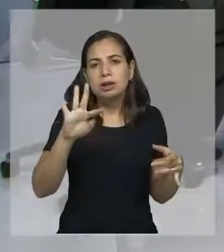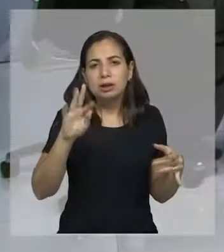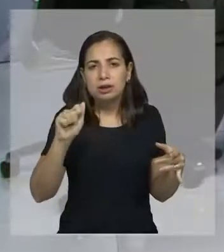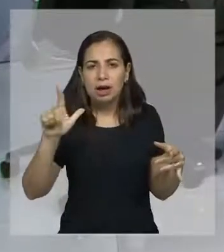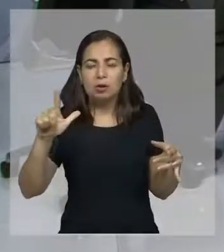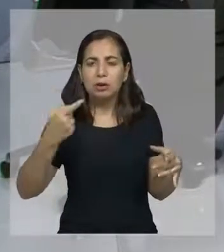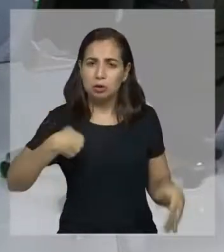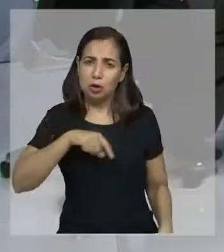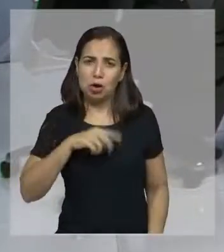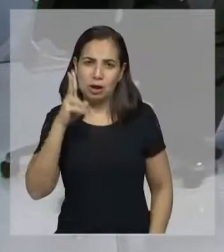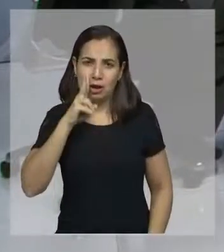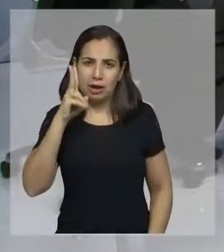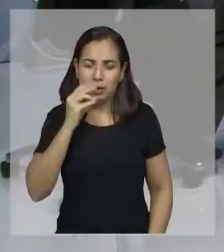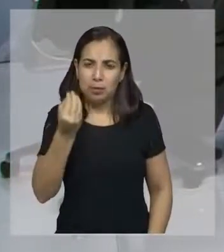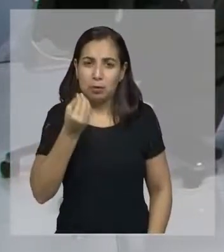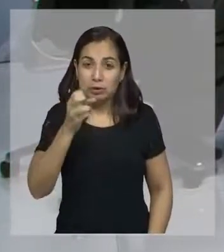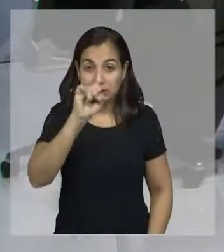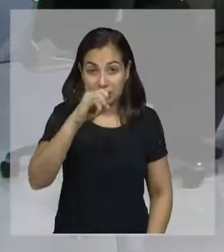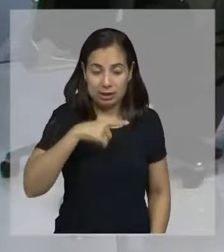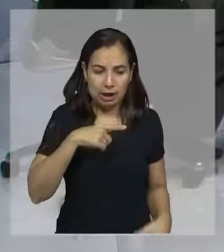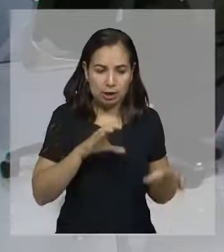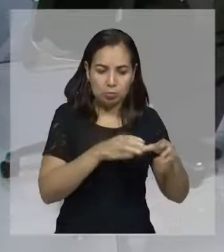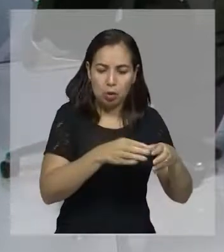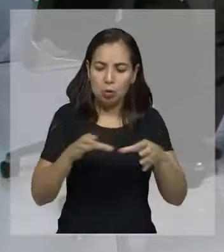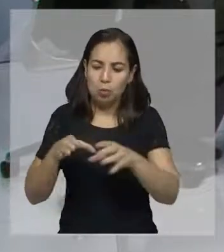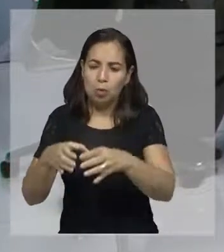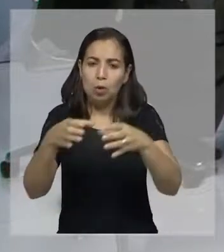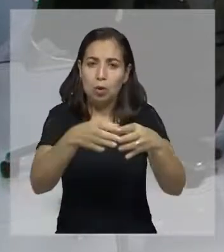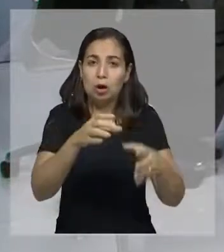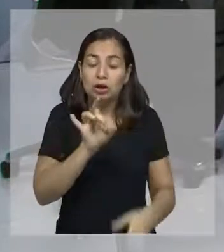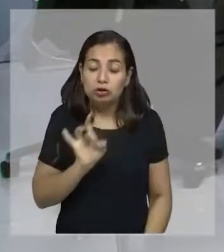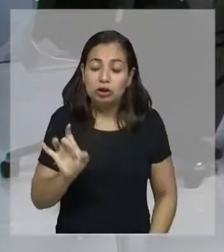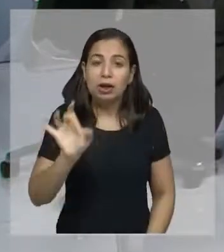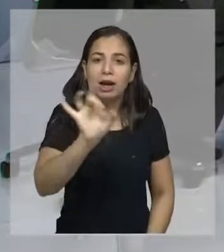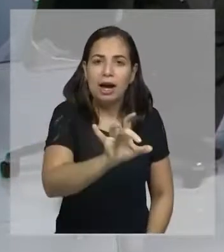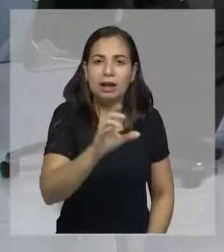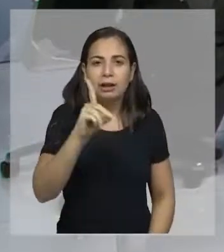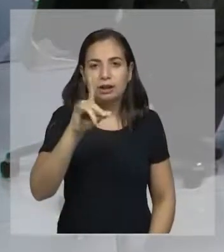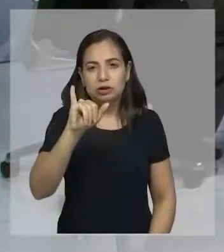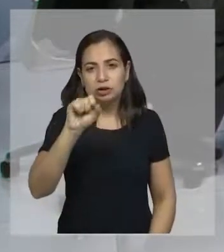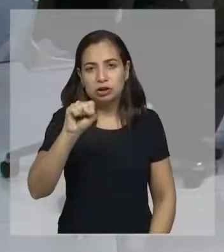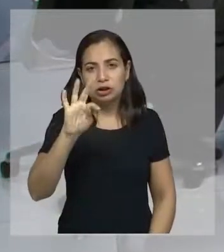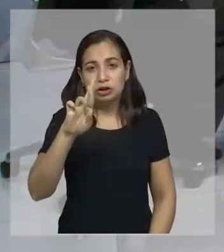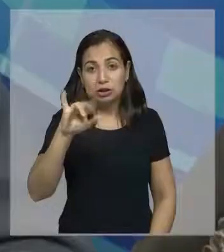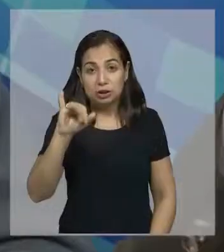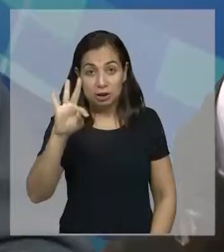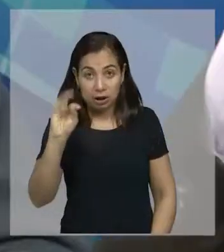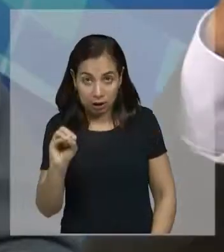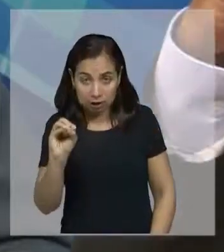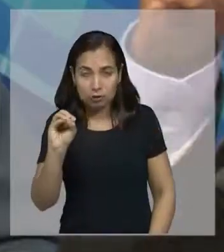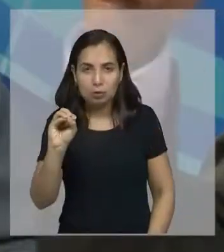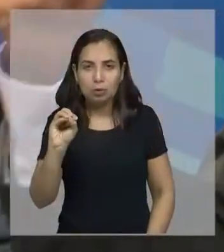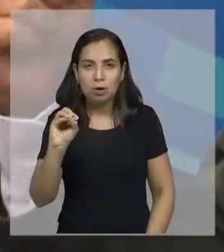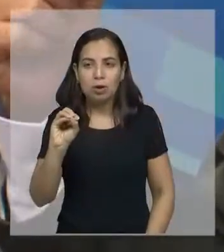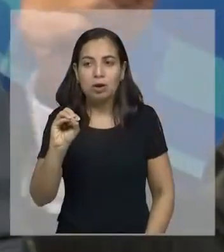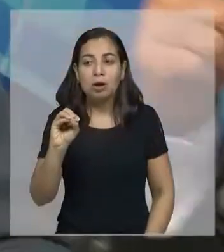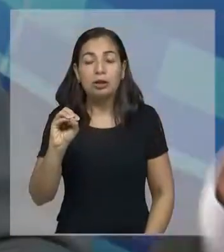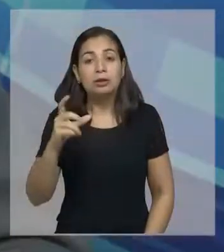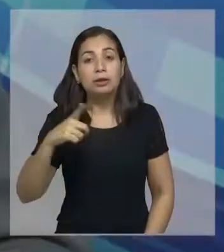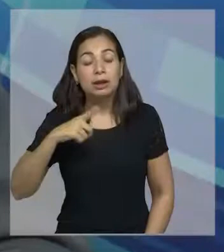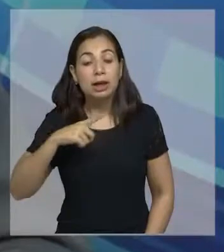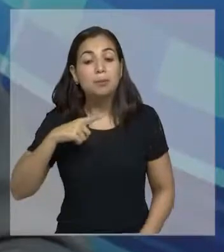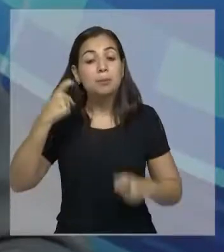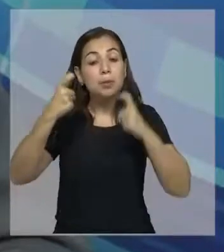distrital, as Não pessoas sabe de quem é cada quem, né, distrito... Rui? Nem o vereador, né? Ninguém sabe as quem é pessoas quem. de cada distrito ficariam preocupadas em saber quem é o